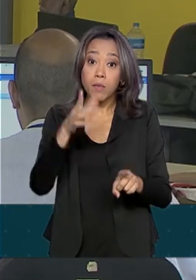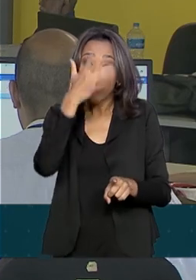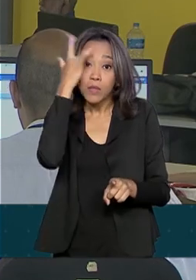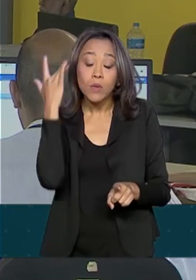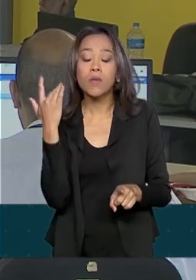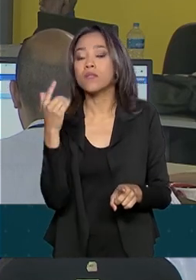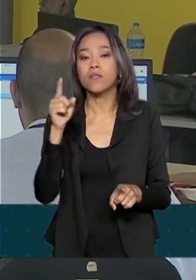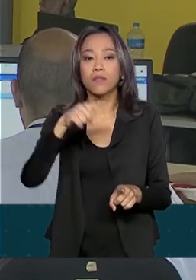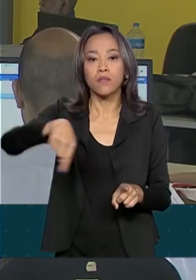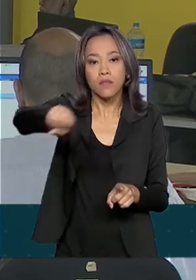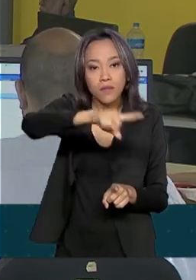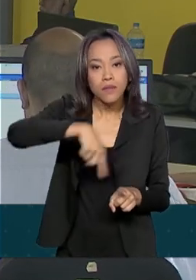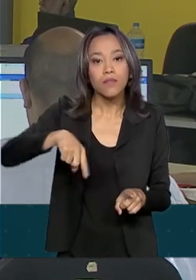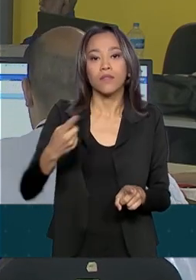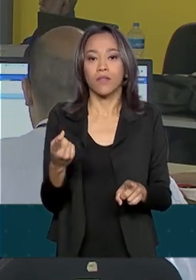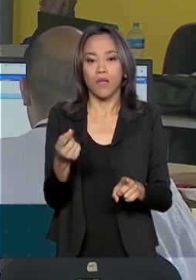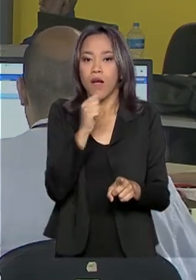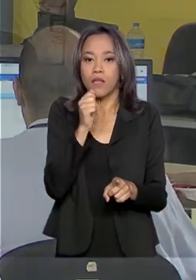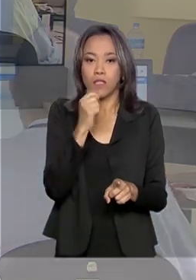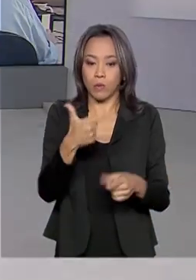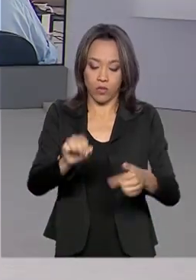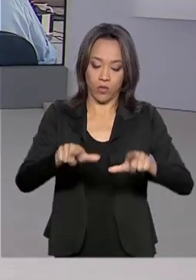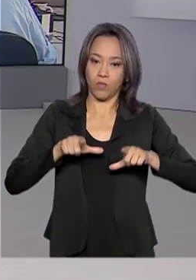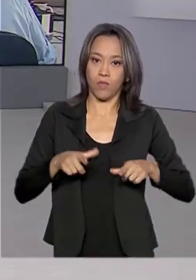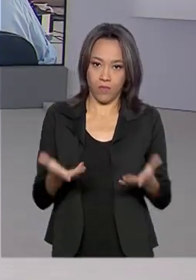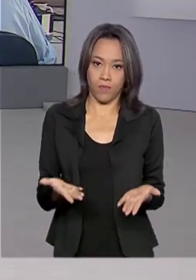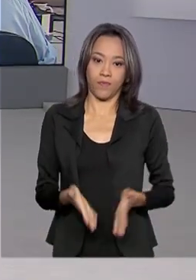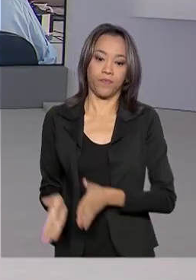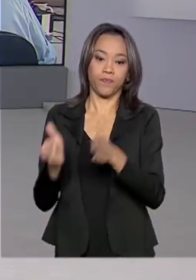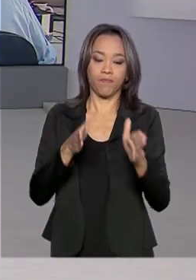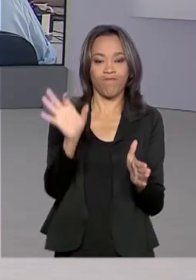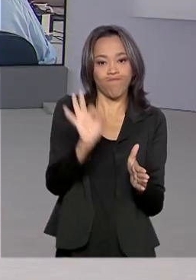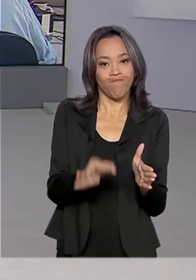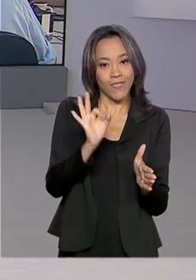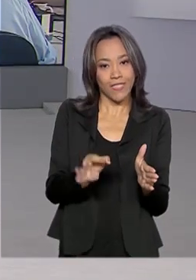diploma de curso superior. Renata. Tá certo, Tiago. Obrigada pelas suas informações. E aí E aqui aí